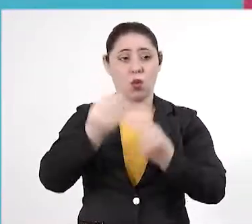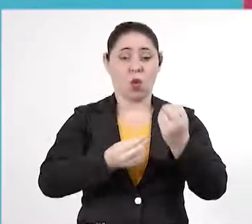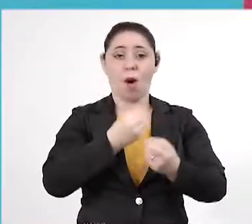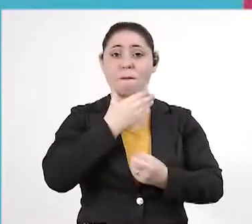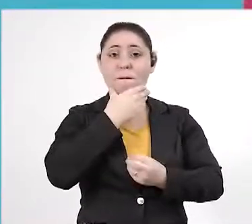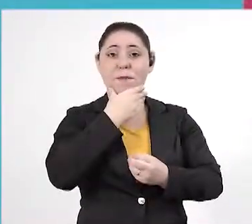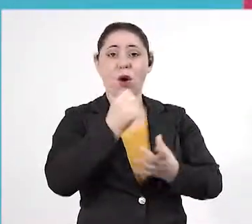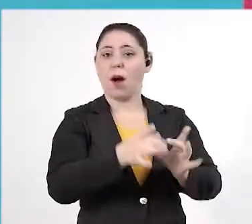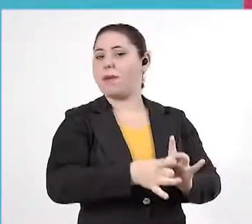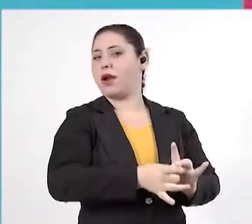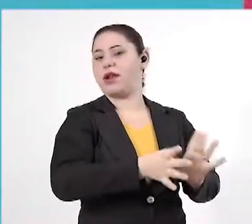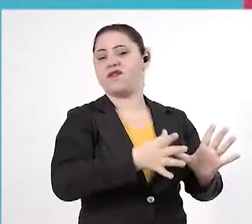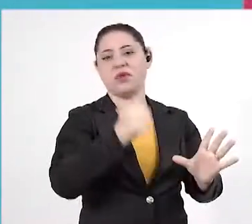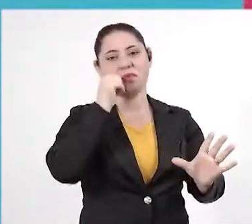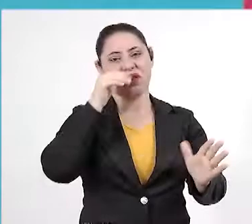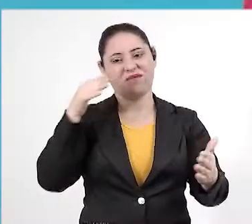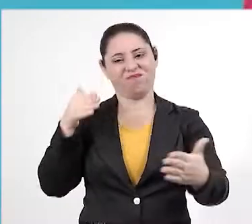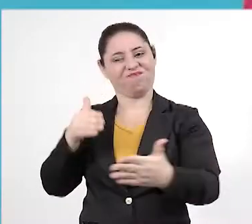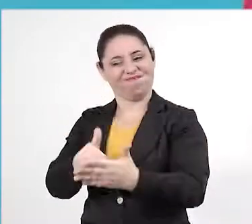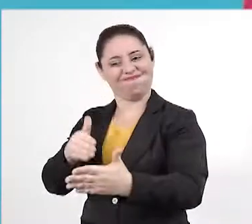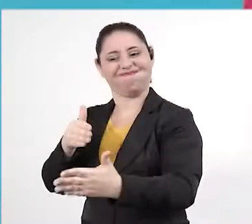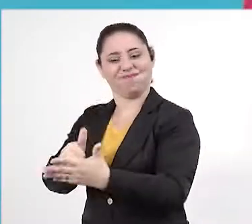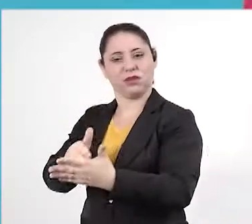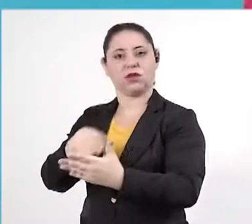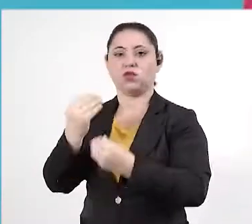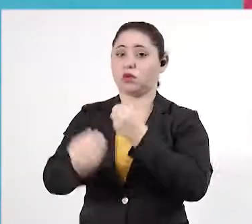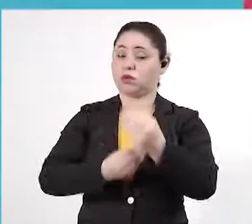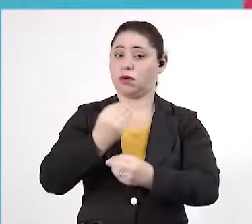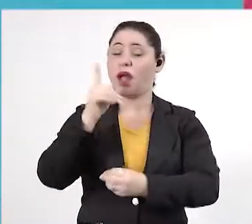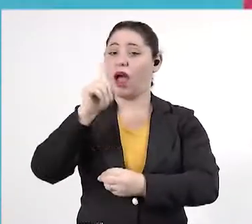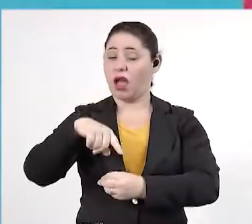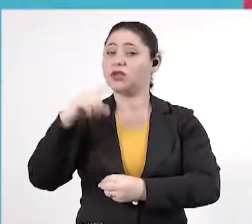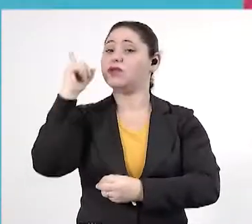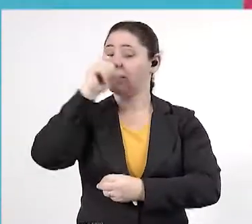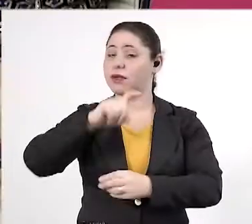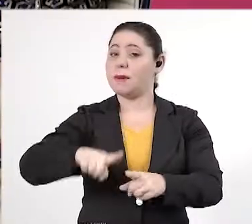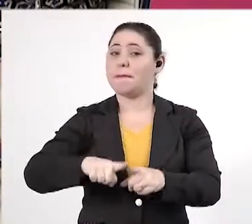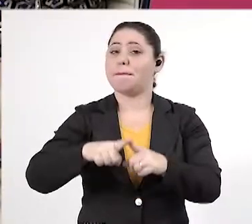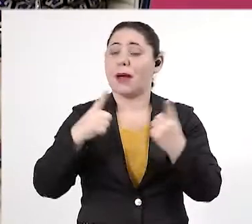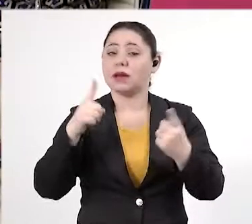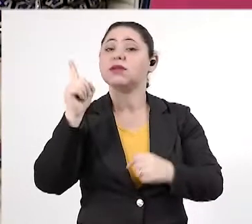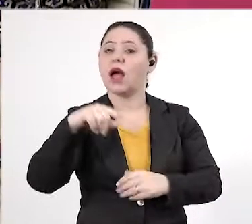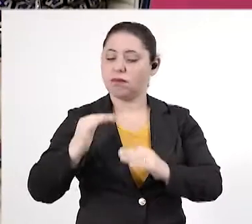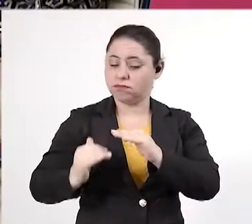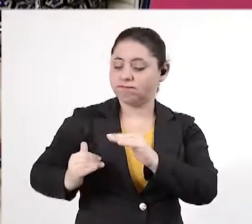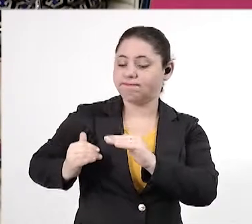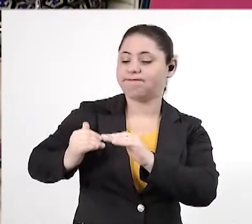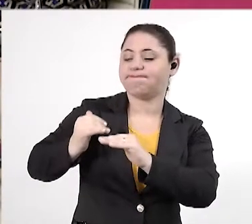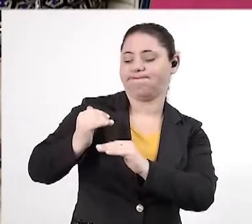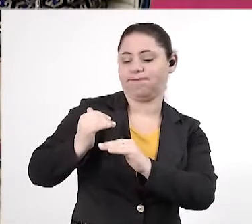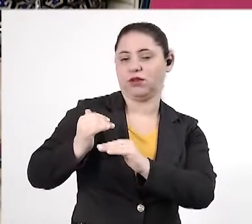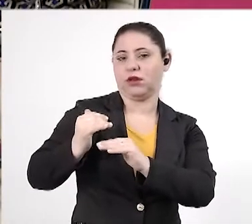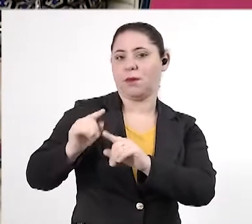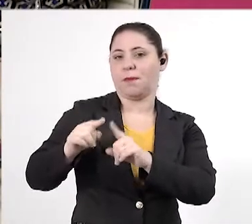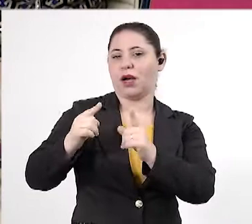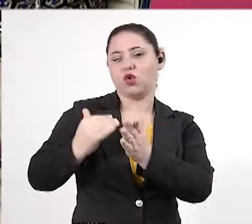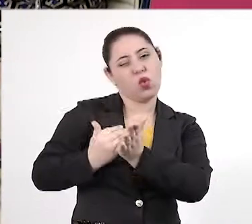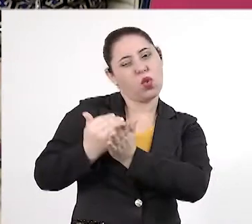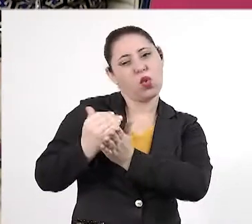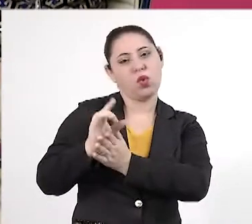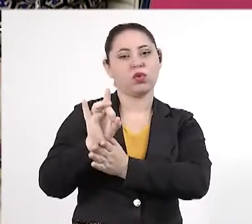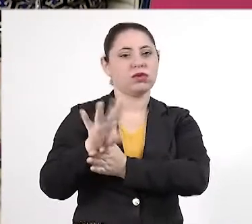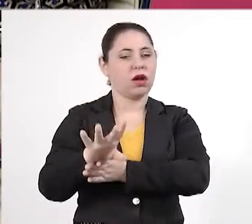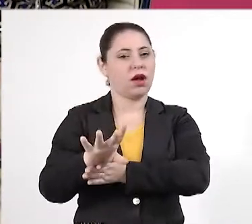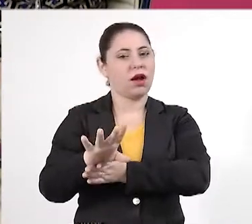mesma maneira que isso é proporcionado aos homens. Então, isso ainda não é o suficiente, mas é sim um avanço. Mas eu acho que é